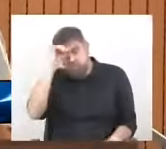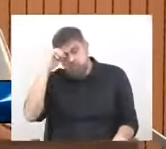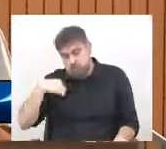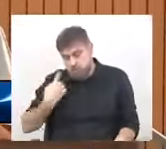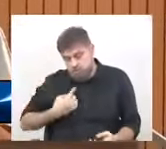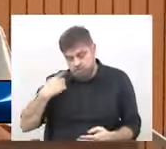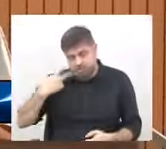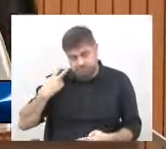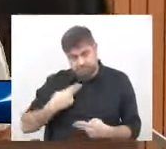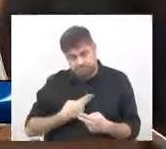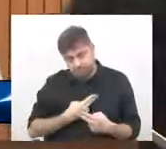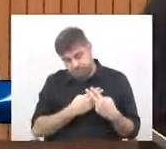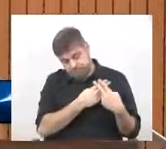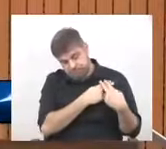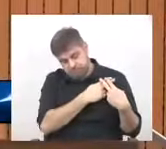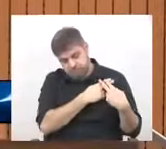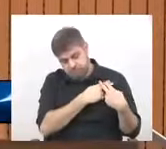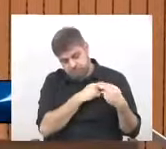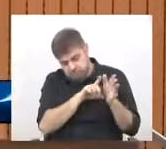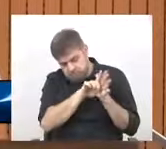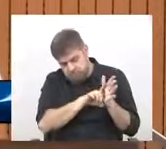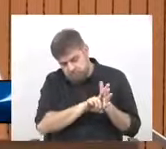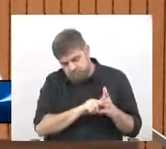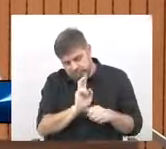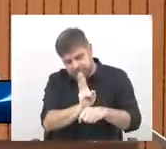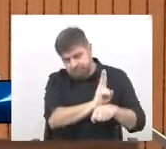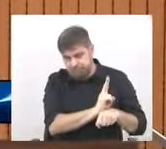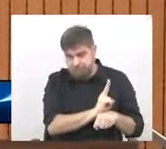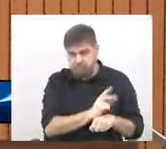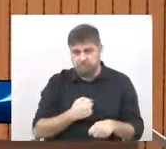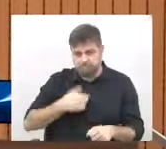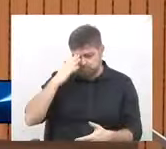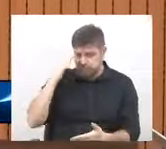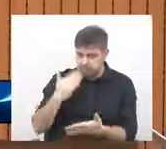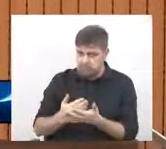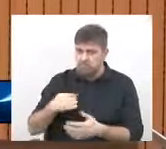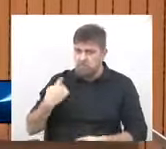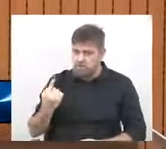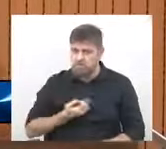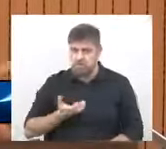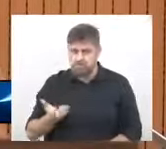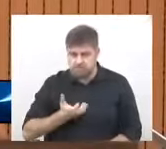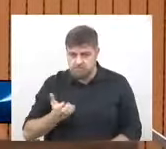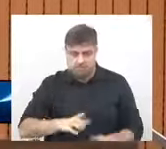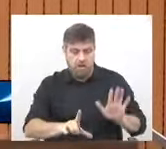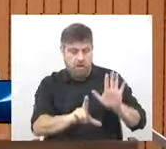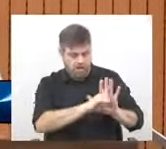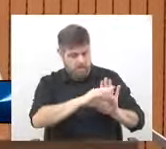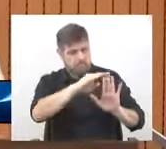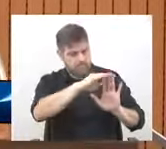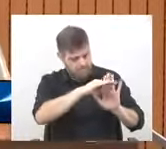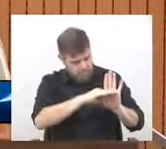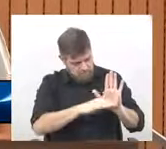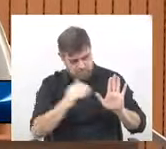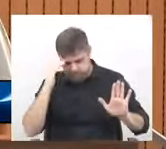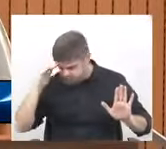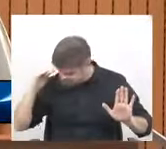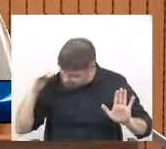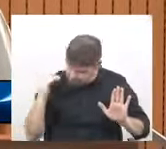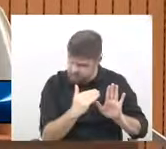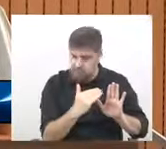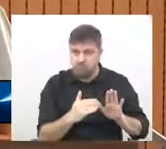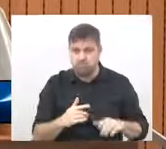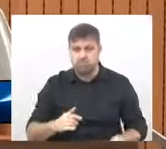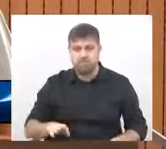eu acredito que nós queremos aqui prezar pela legalidade do processo e prezar para que